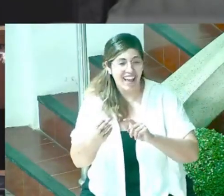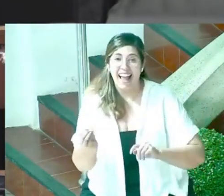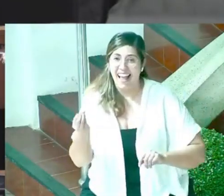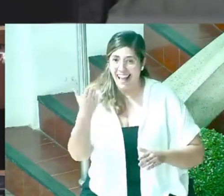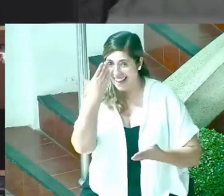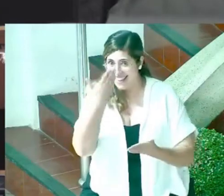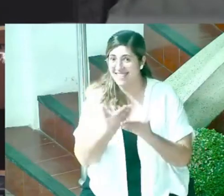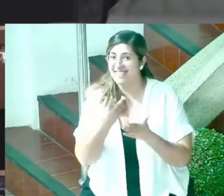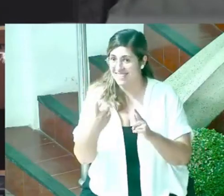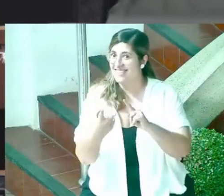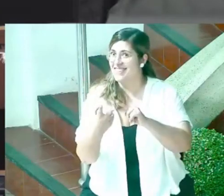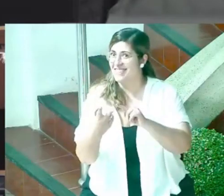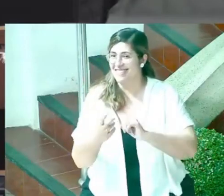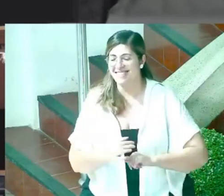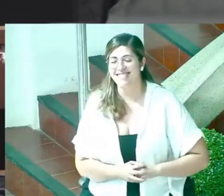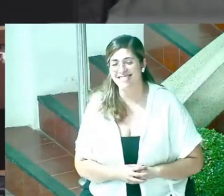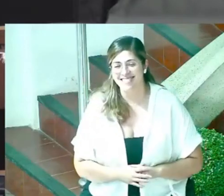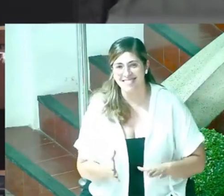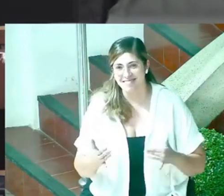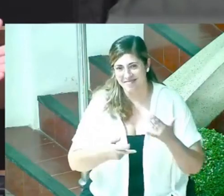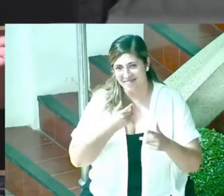de Deus.